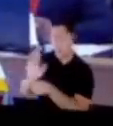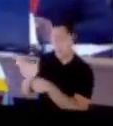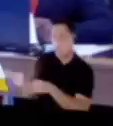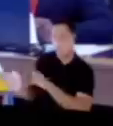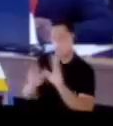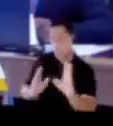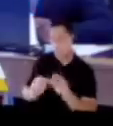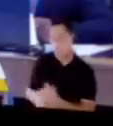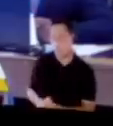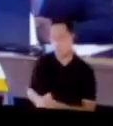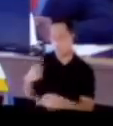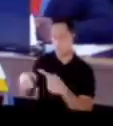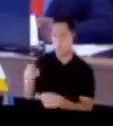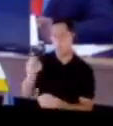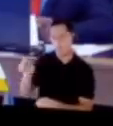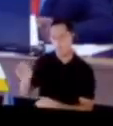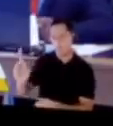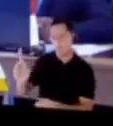ela responder